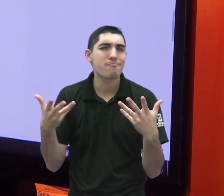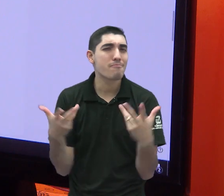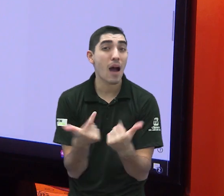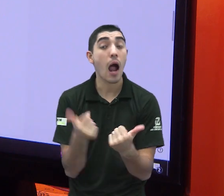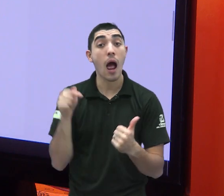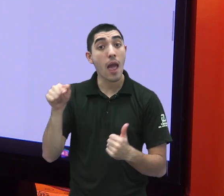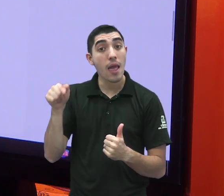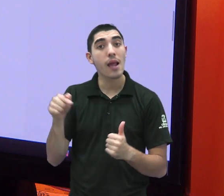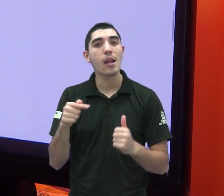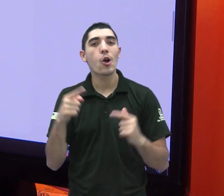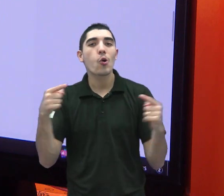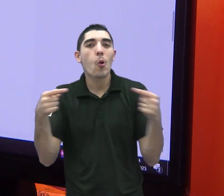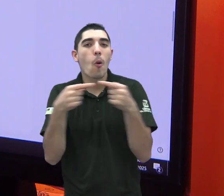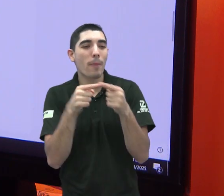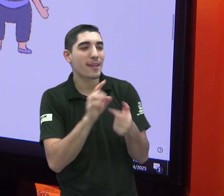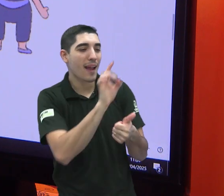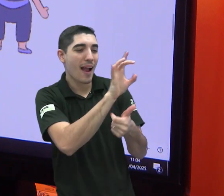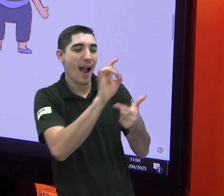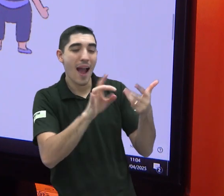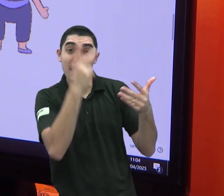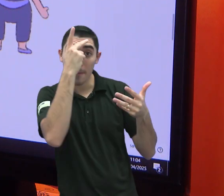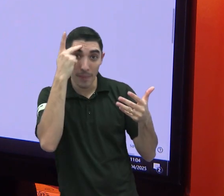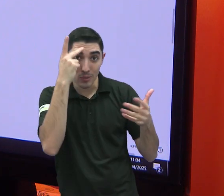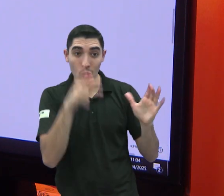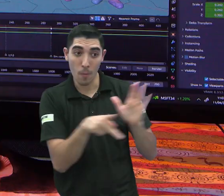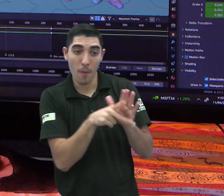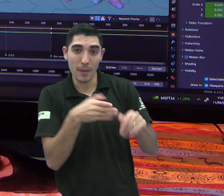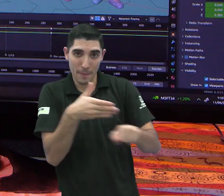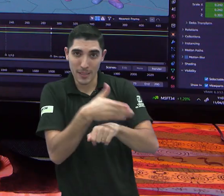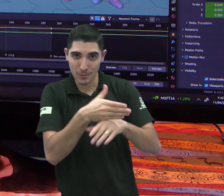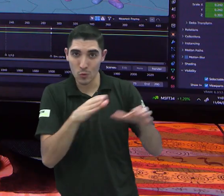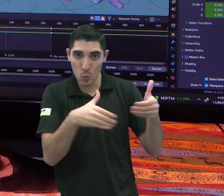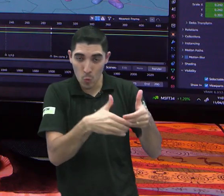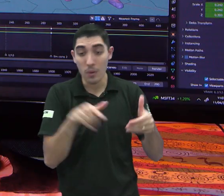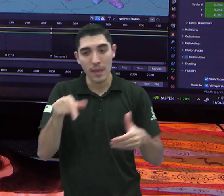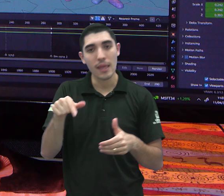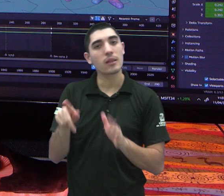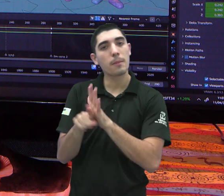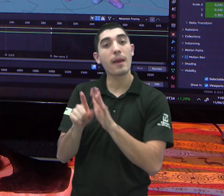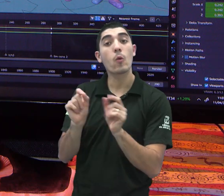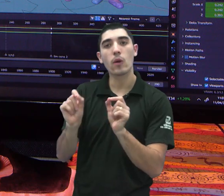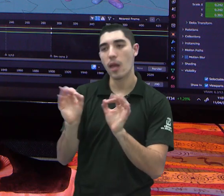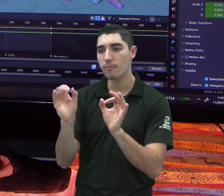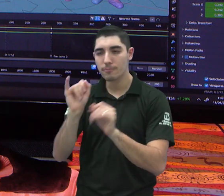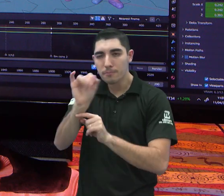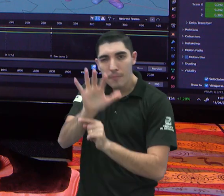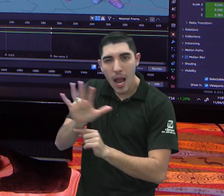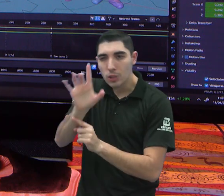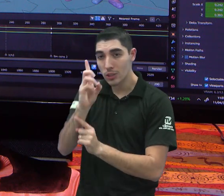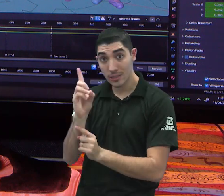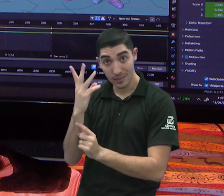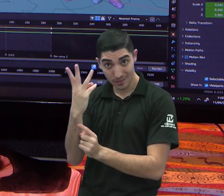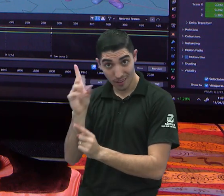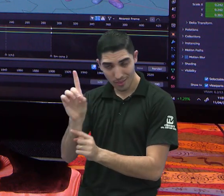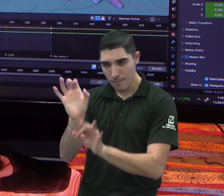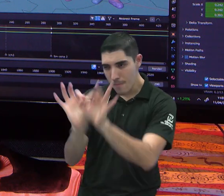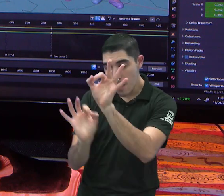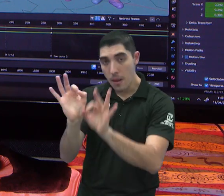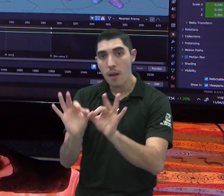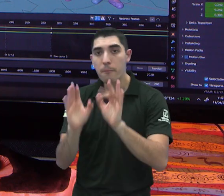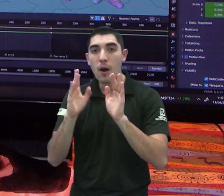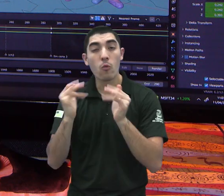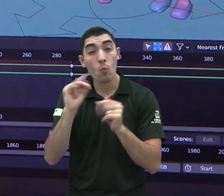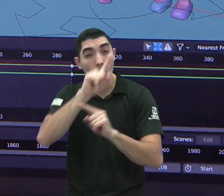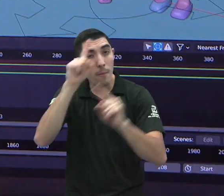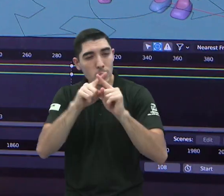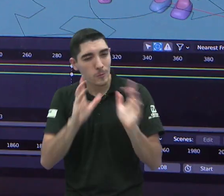inspiradas nos integrantes do grupo e animadas em 3D foram pensadas para estimular o olhar criativo das